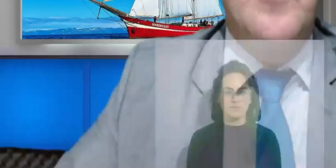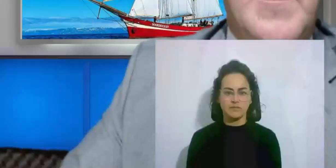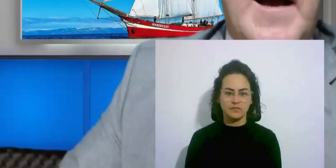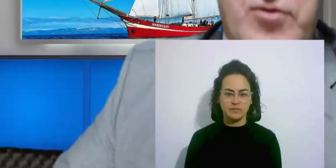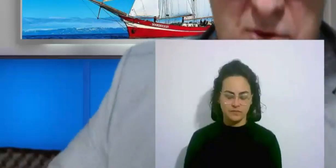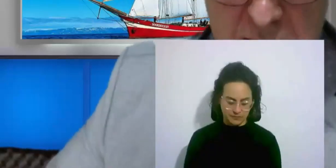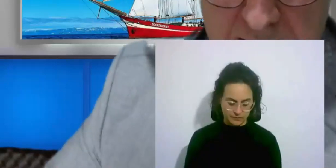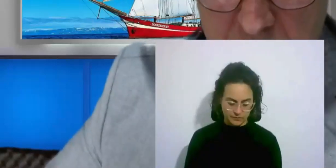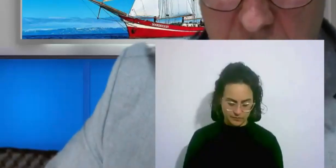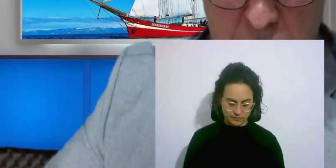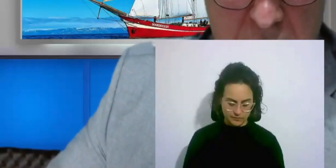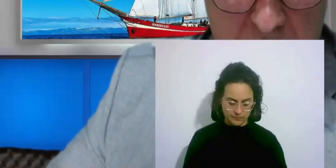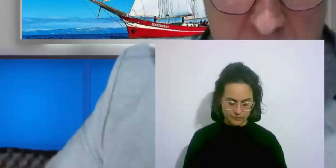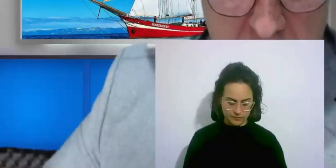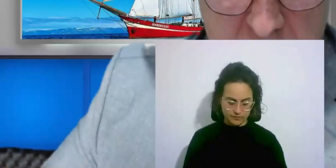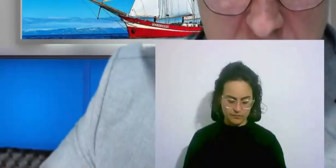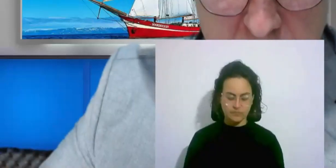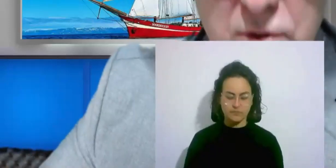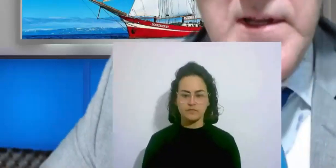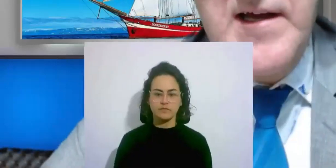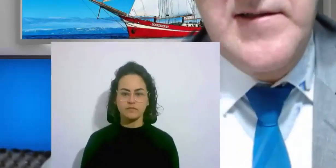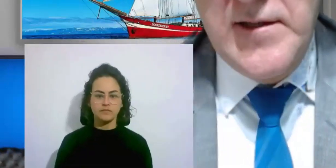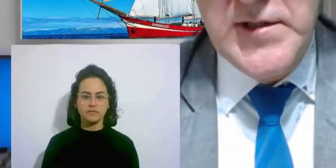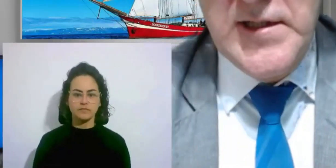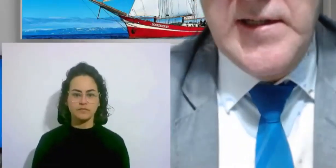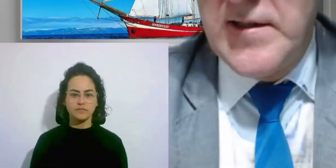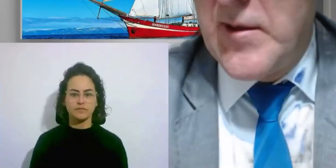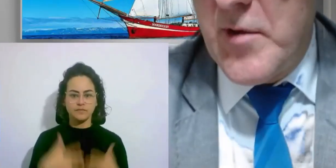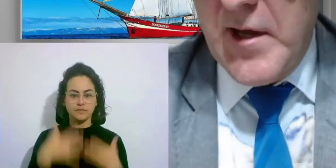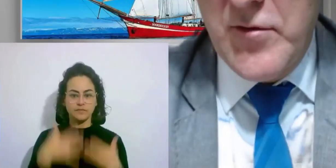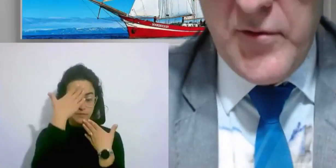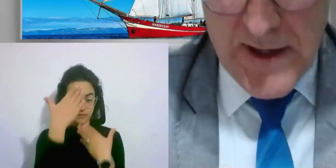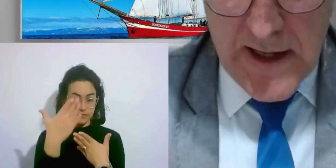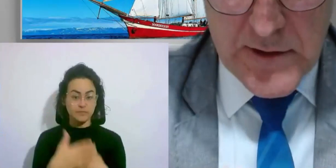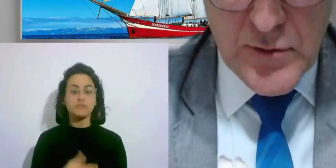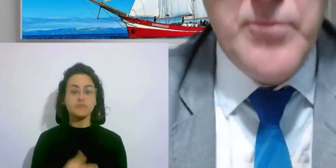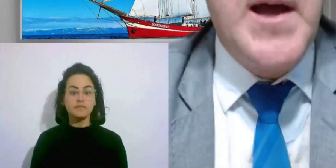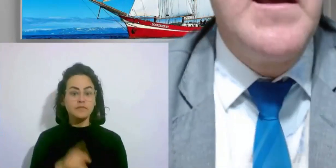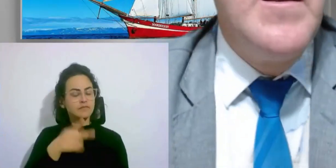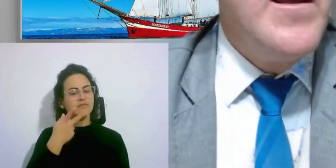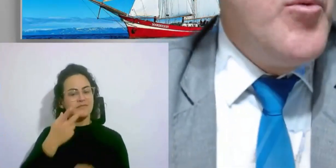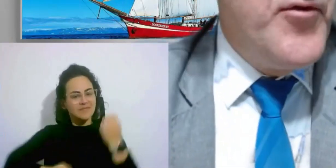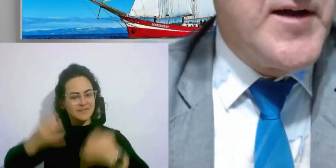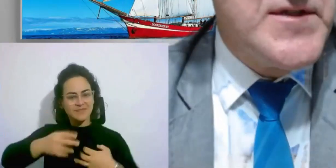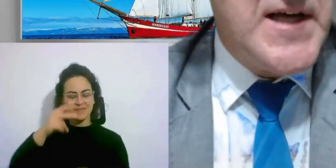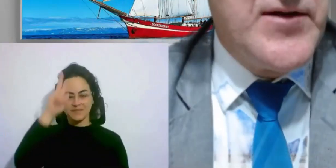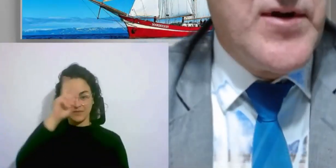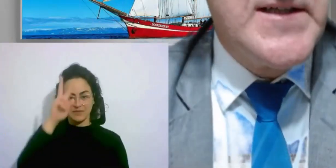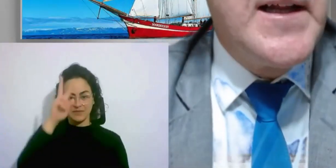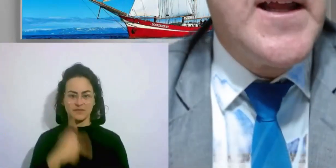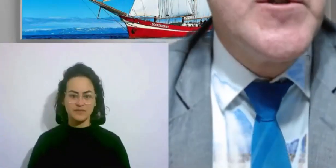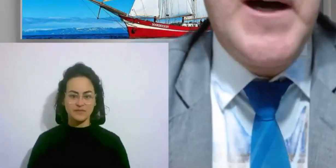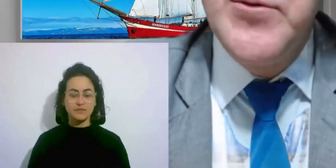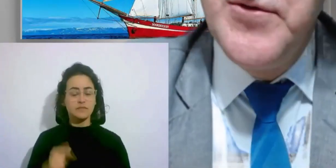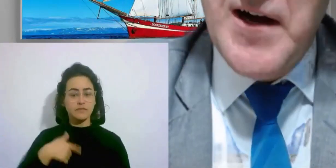Muito bem, obrigado, companheiro Hiroshi Shimuta, dando esse depoimento fantástico. Bem, e como foi anunciado,